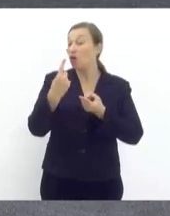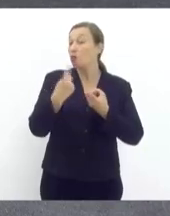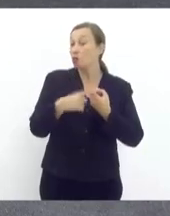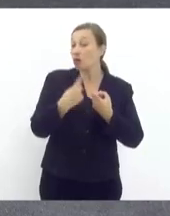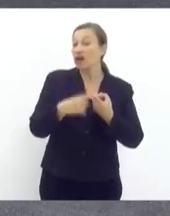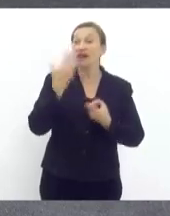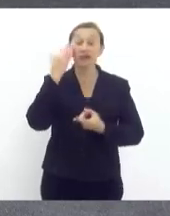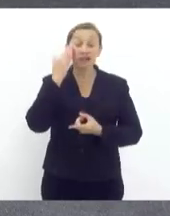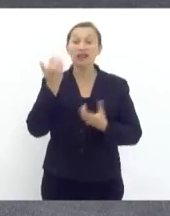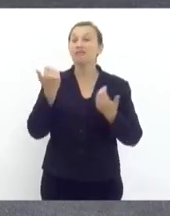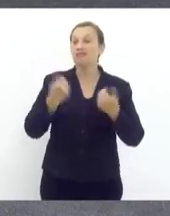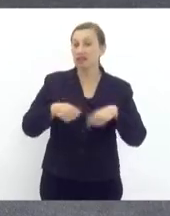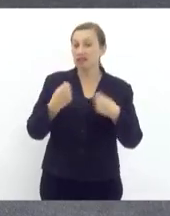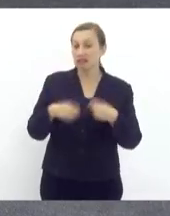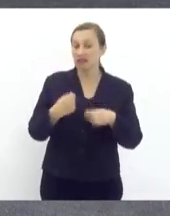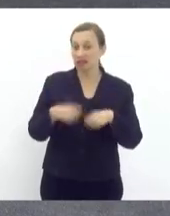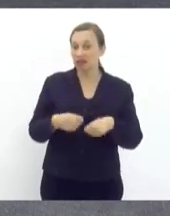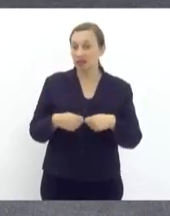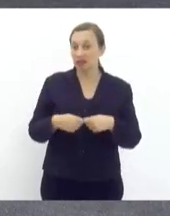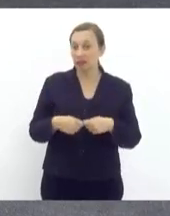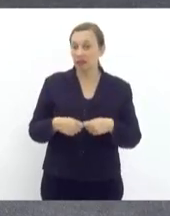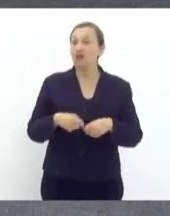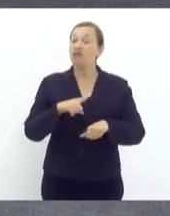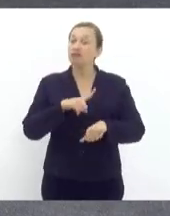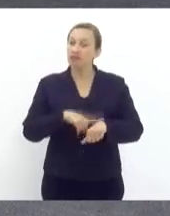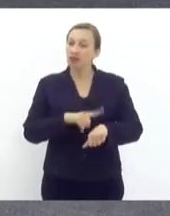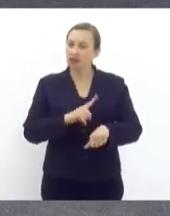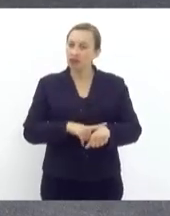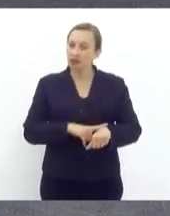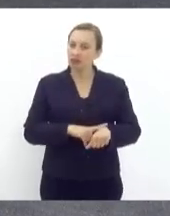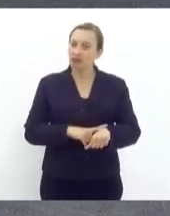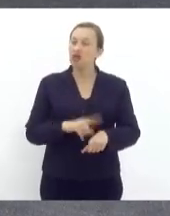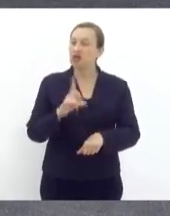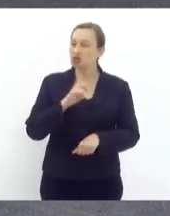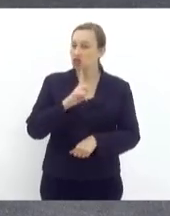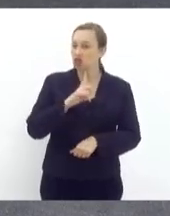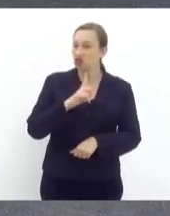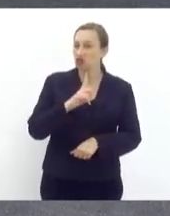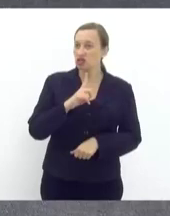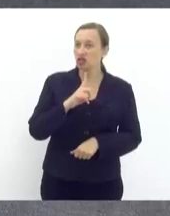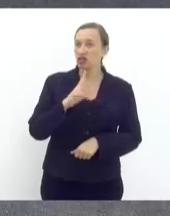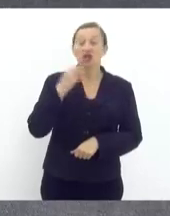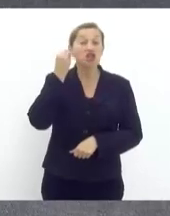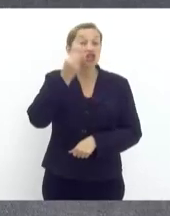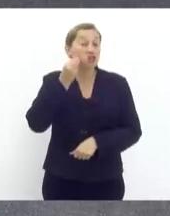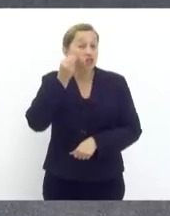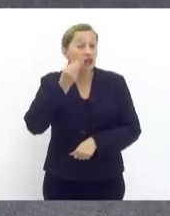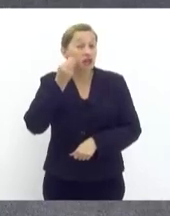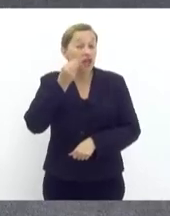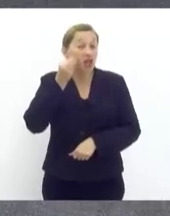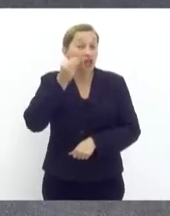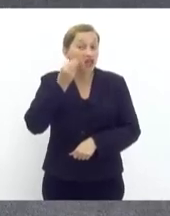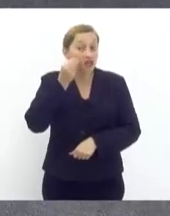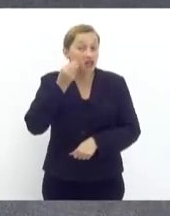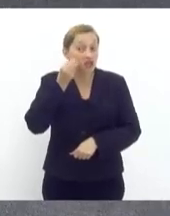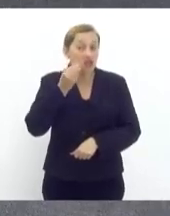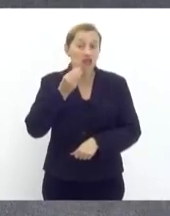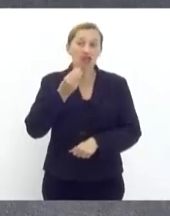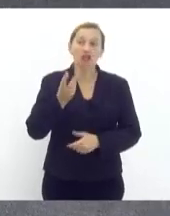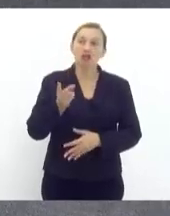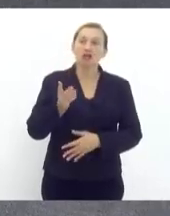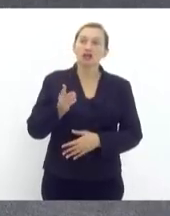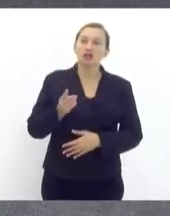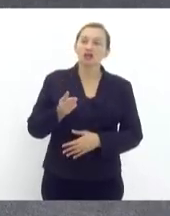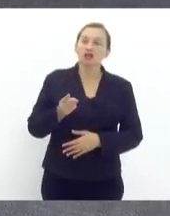entendi que era necessário diante desse momento que tínhamos vivido a partir do episódio do Vinícius